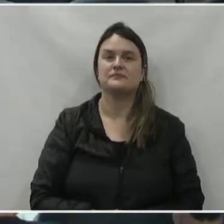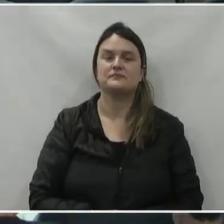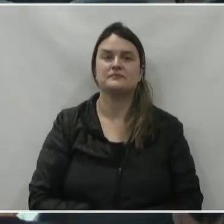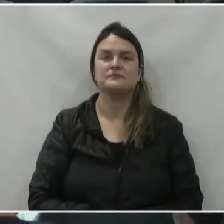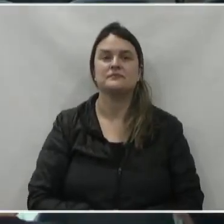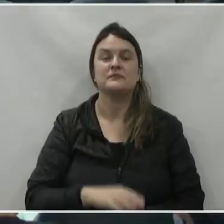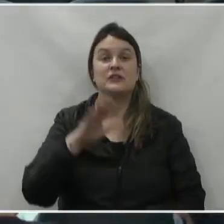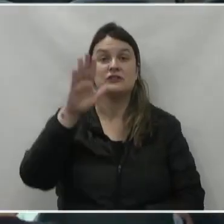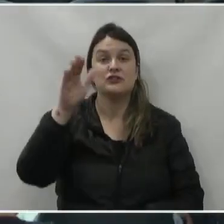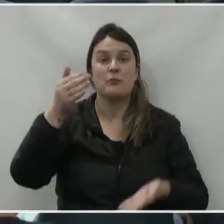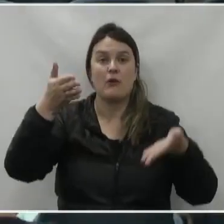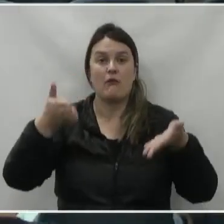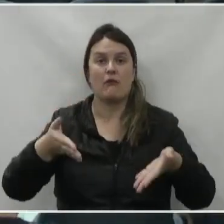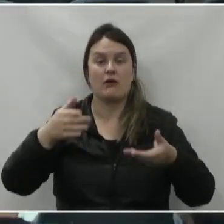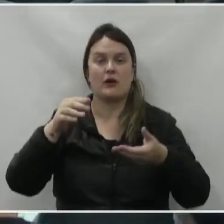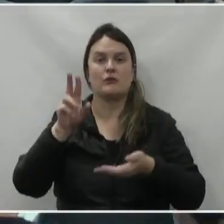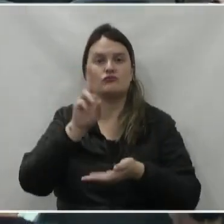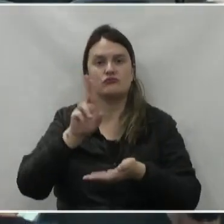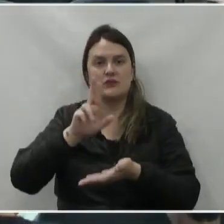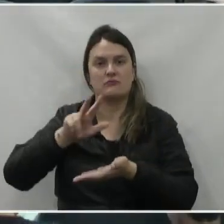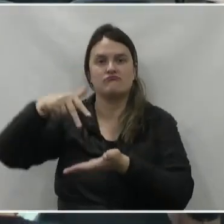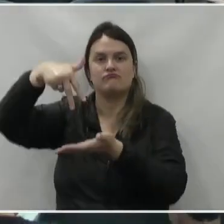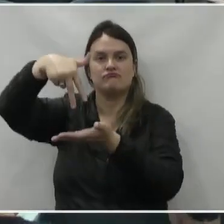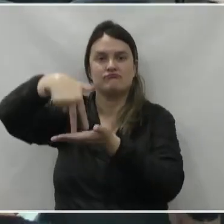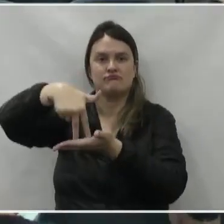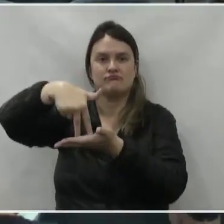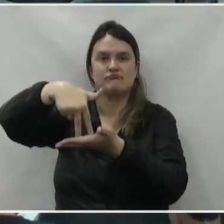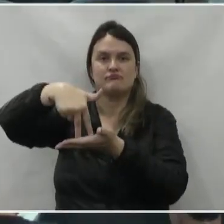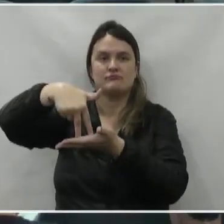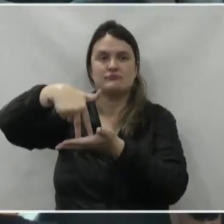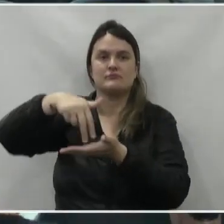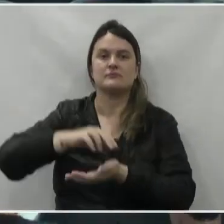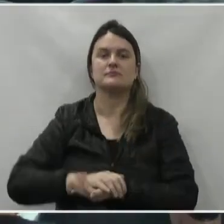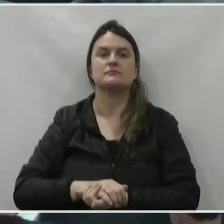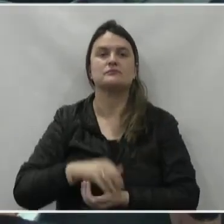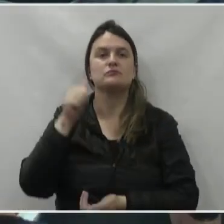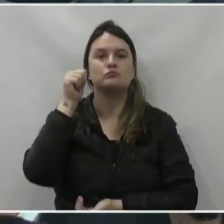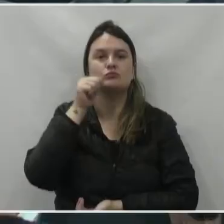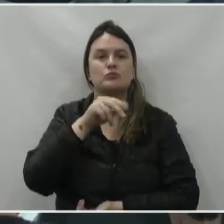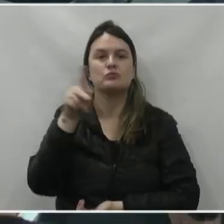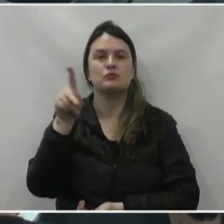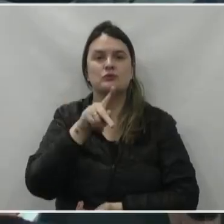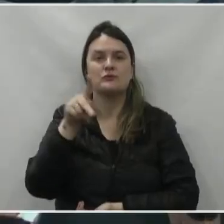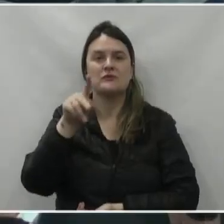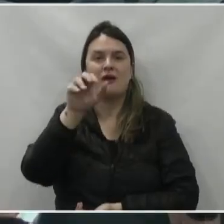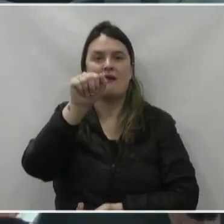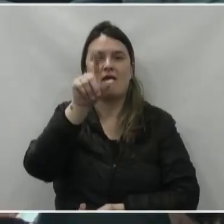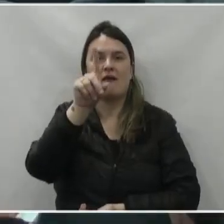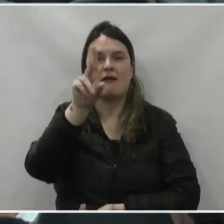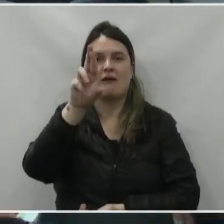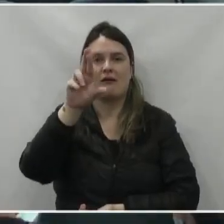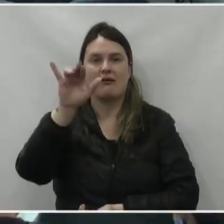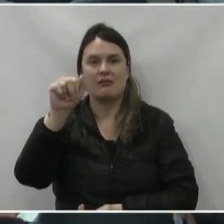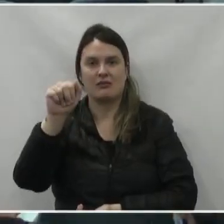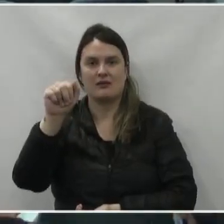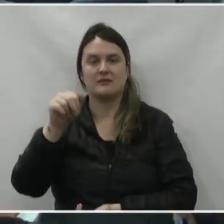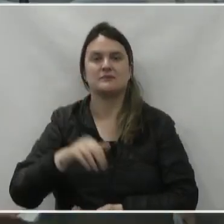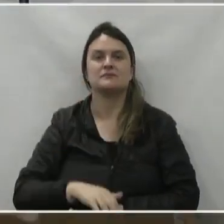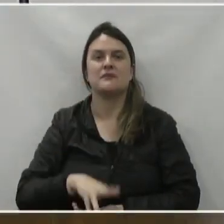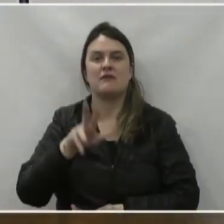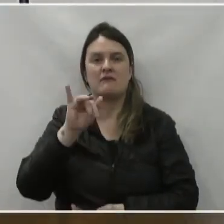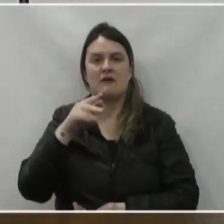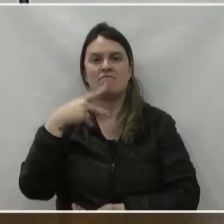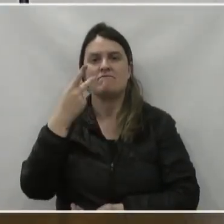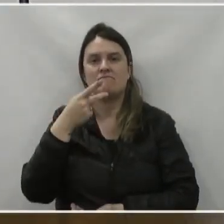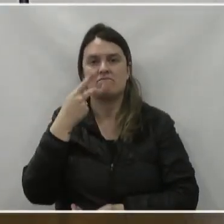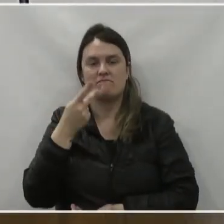Chamo agora, para fazer uso da palavra na tribuna popular, a professora Adriamissal Moleri Metzler, que vai